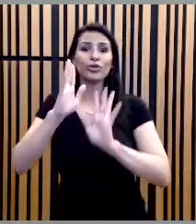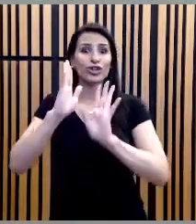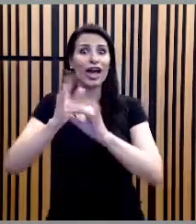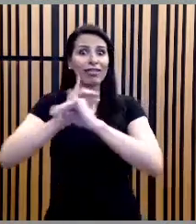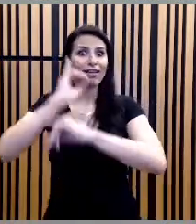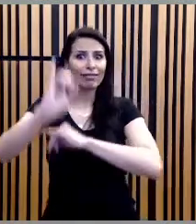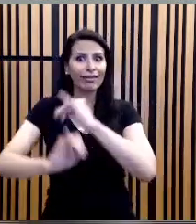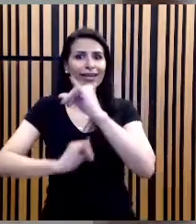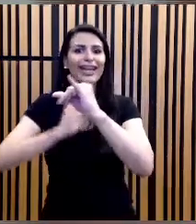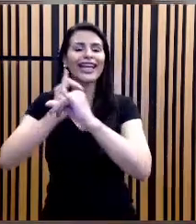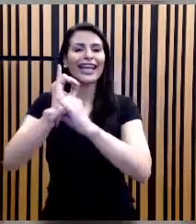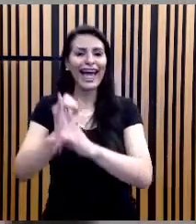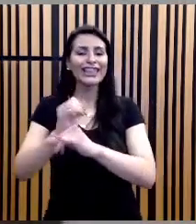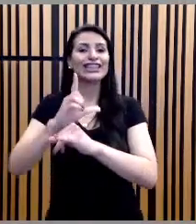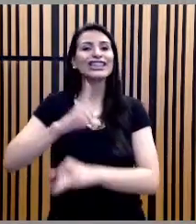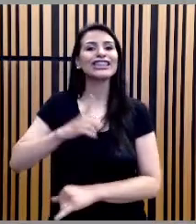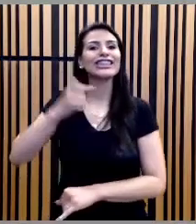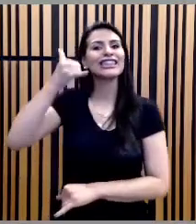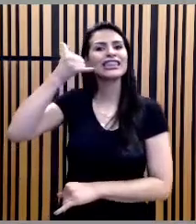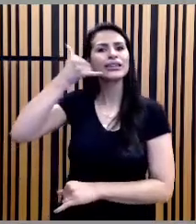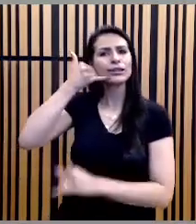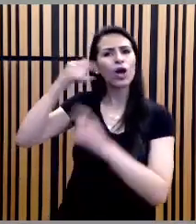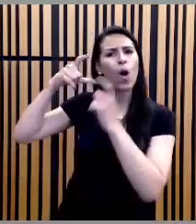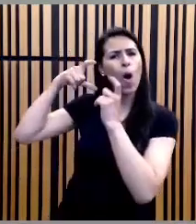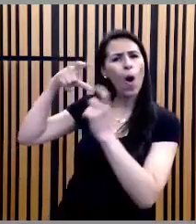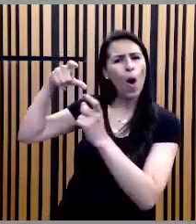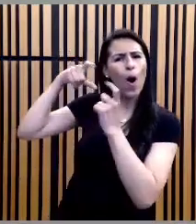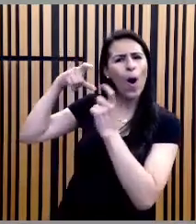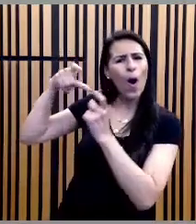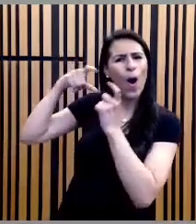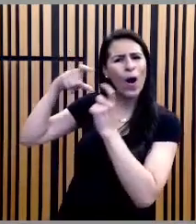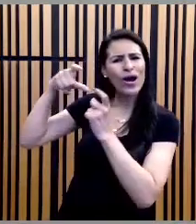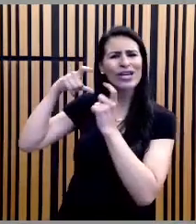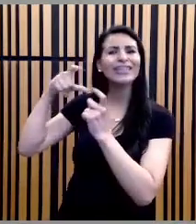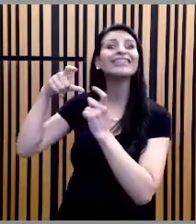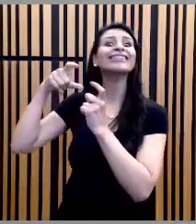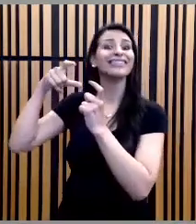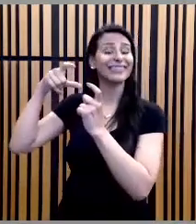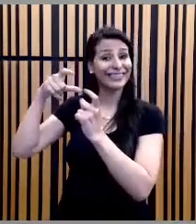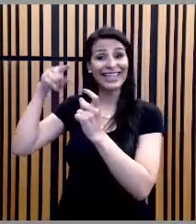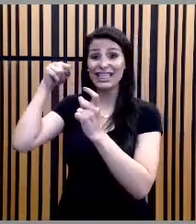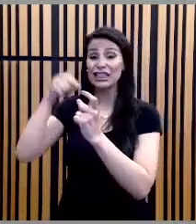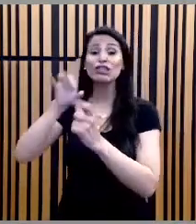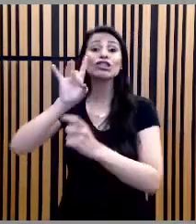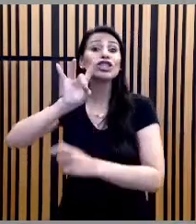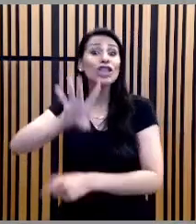enfim, aqueles celulares enormes, uns tijolão, que realmente só servia